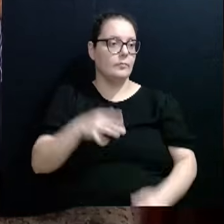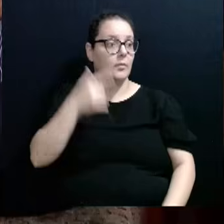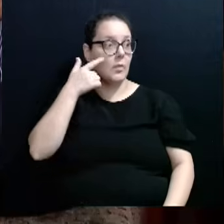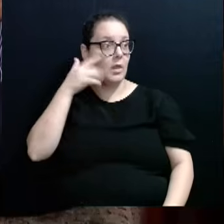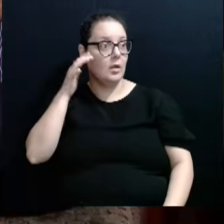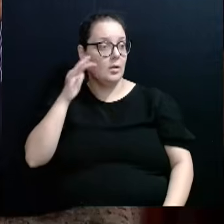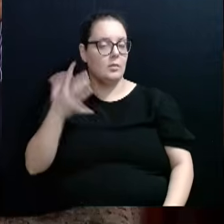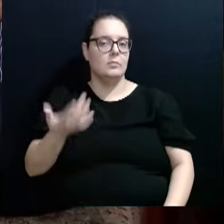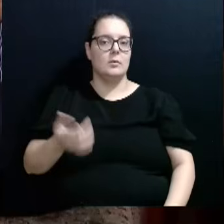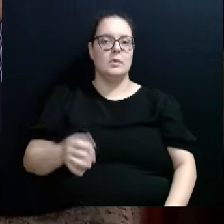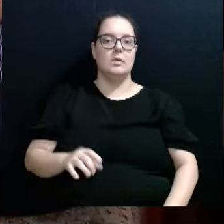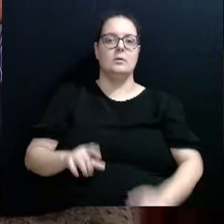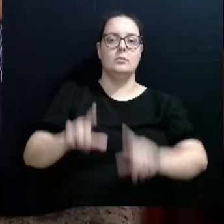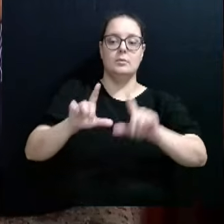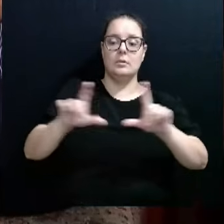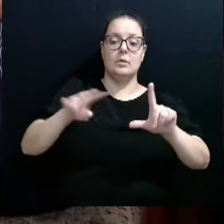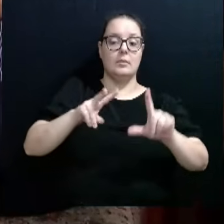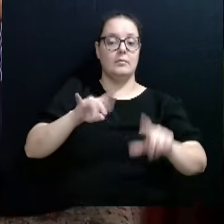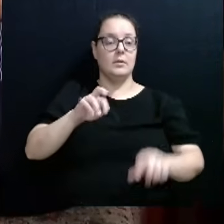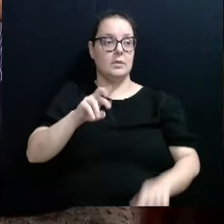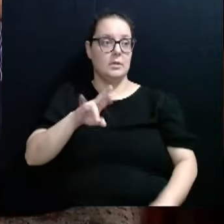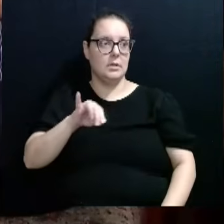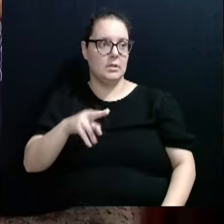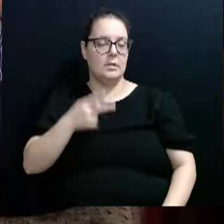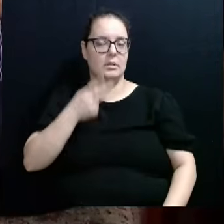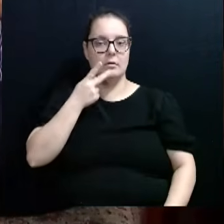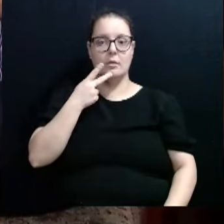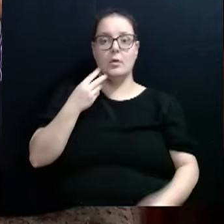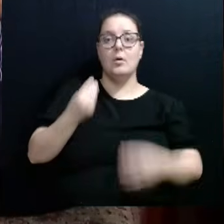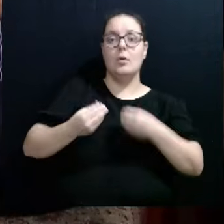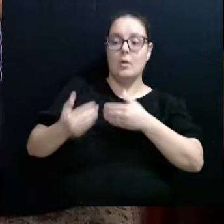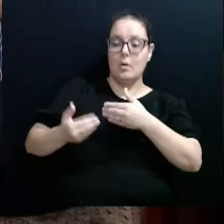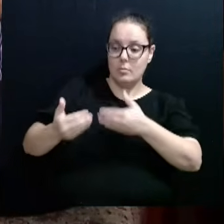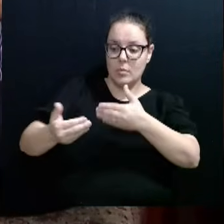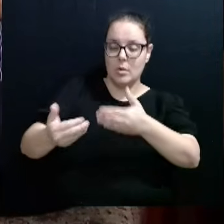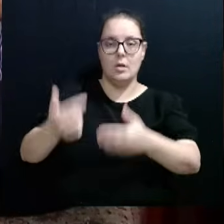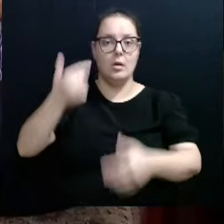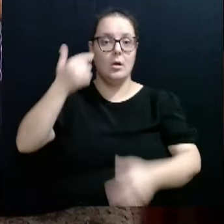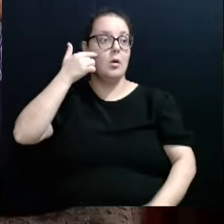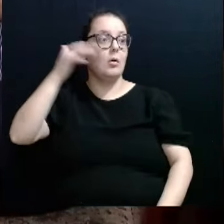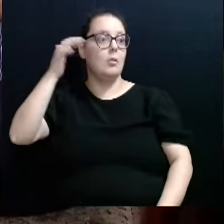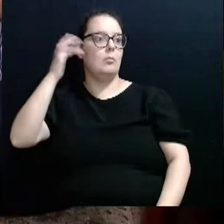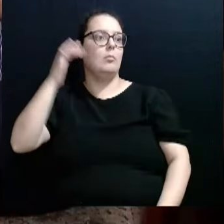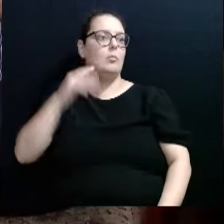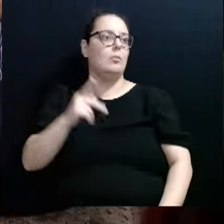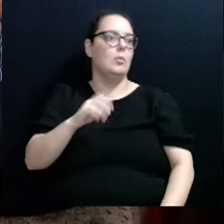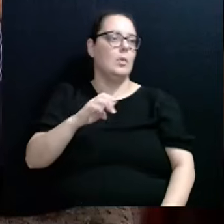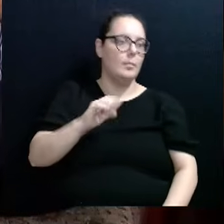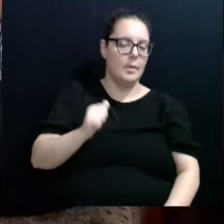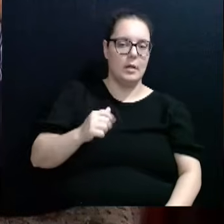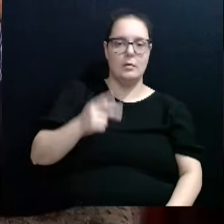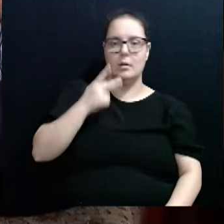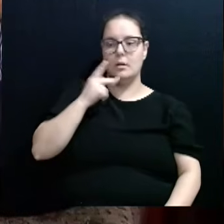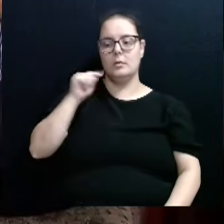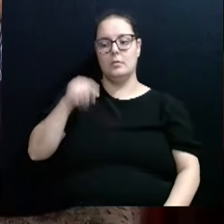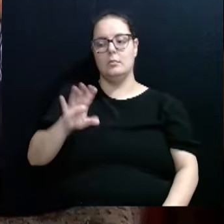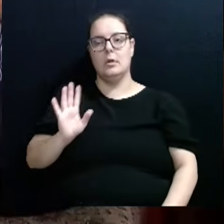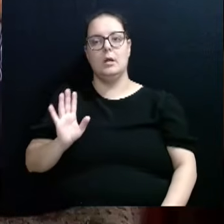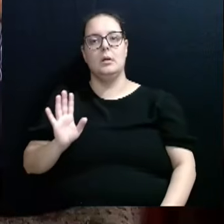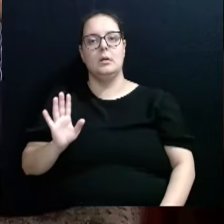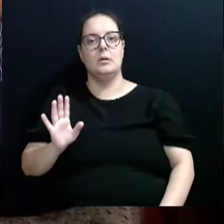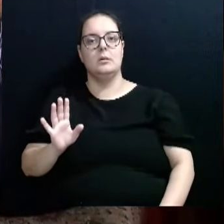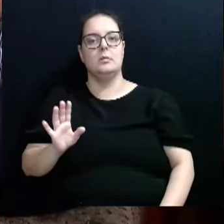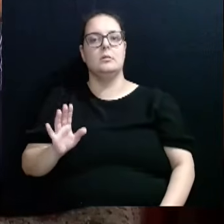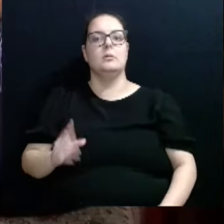até mencionou, como que é esse processo de pensar numa peça, falar, não, é essa peça que a gente vai colocar nas redes sociais